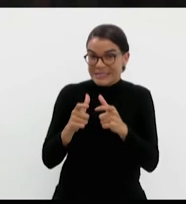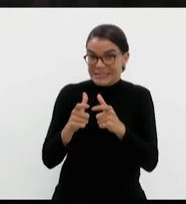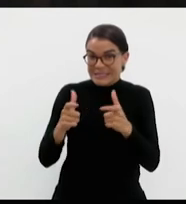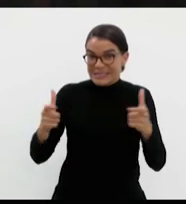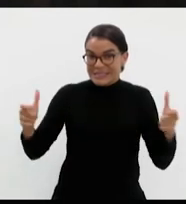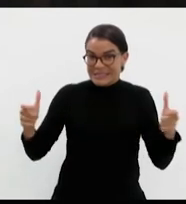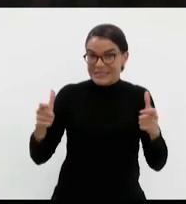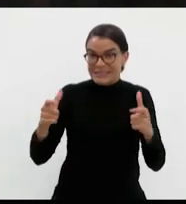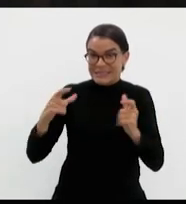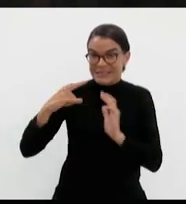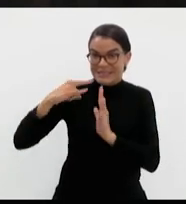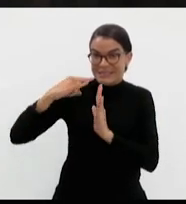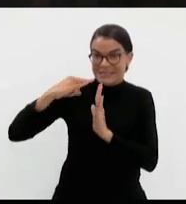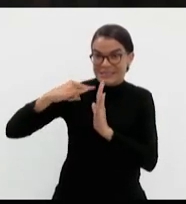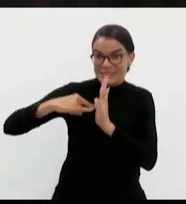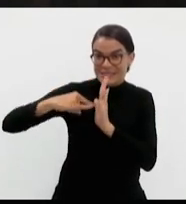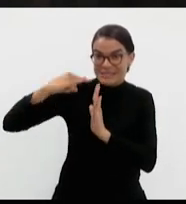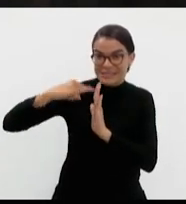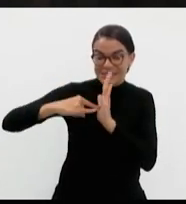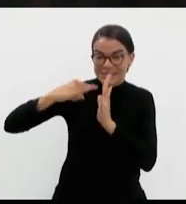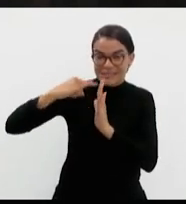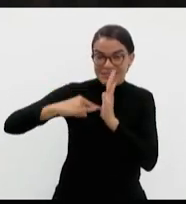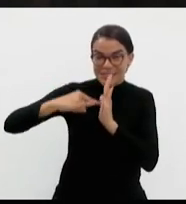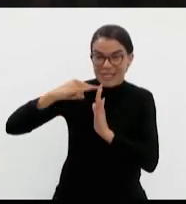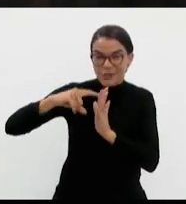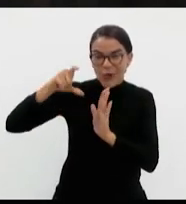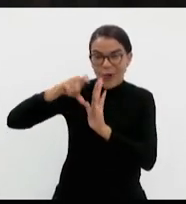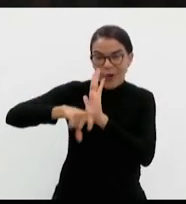Recording stopped. A maioria das contas